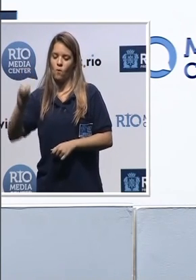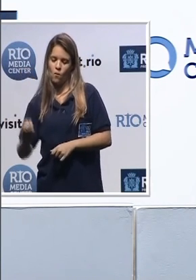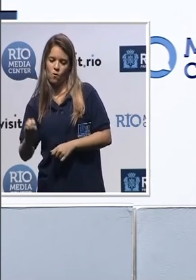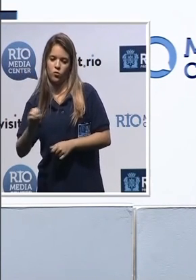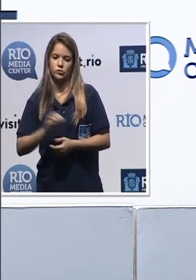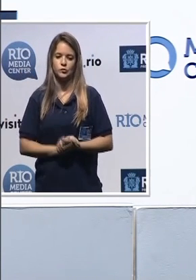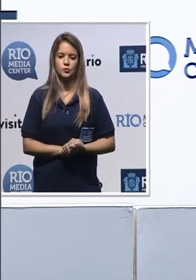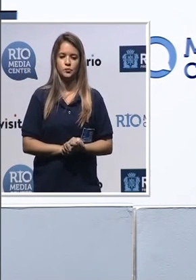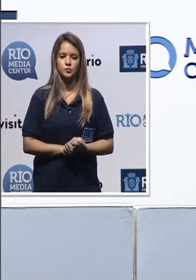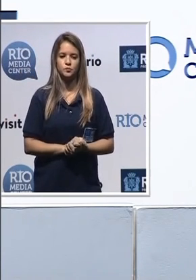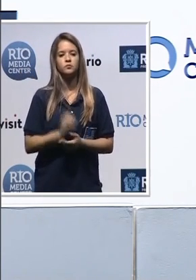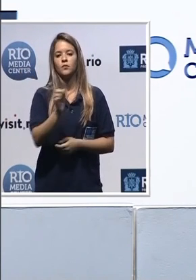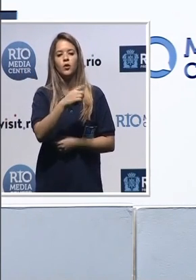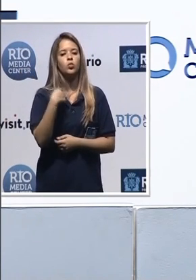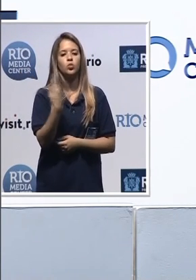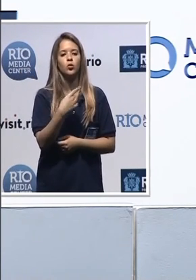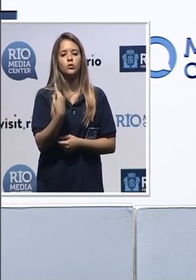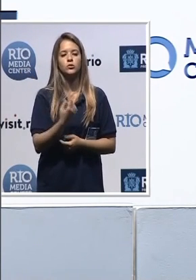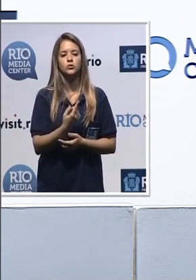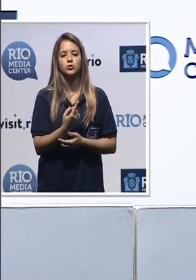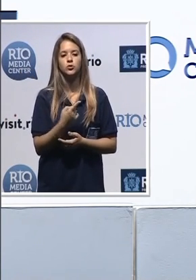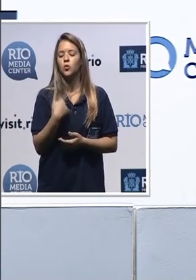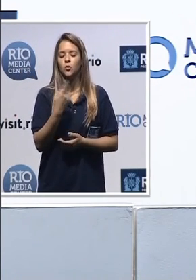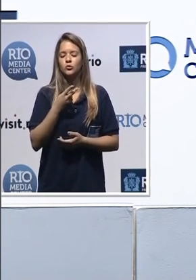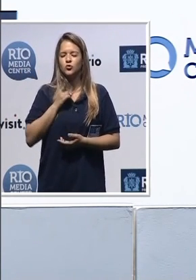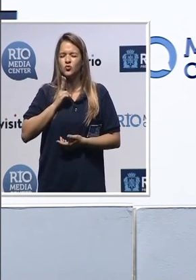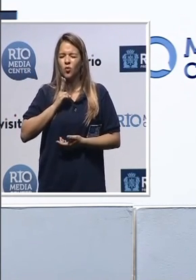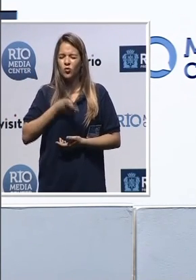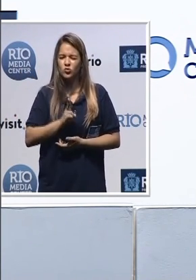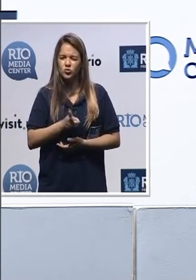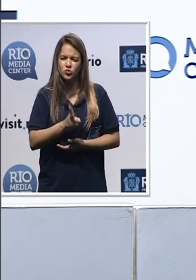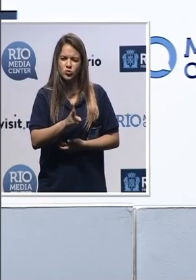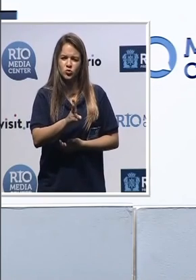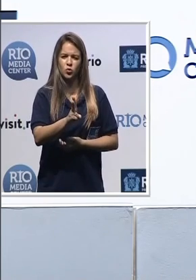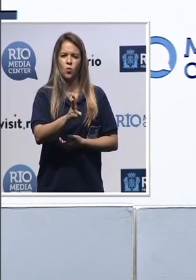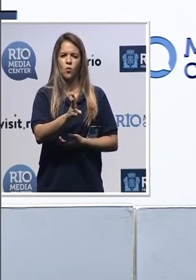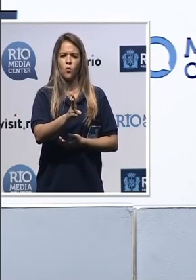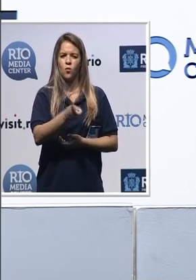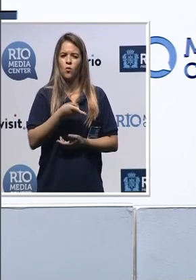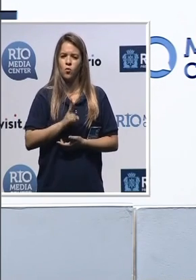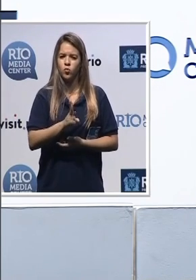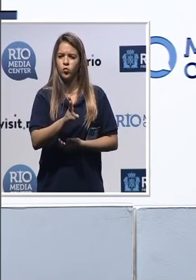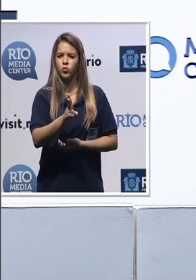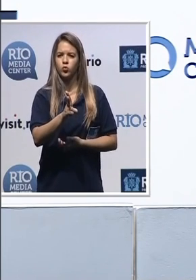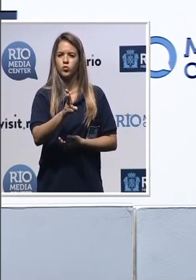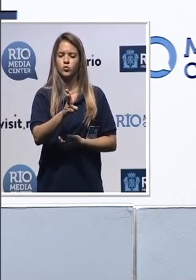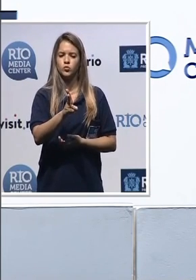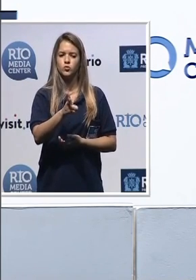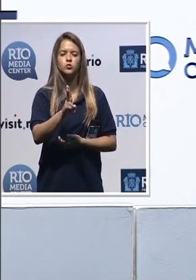e nós avançaremos com também com a destinação social